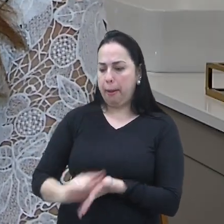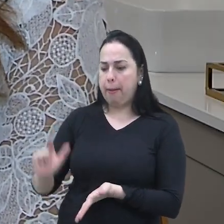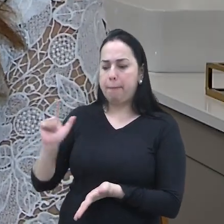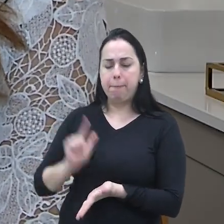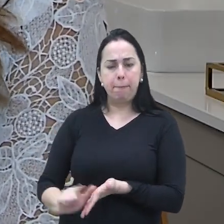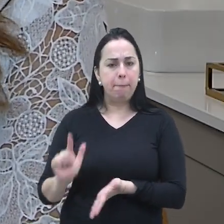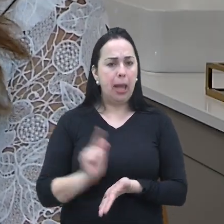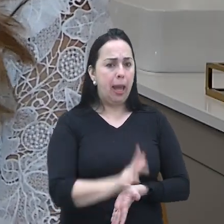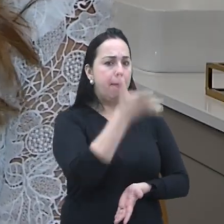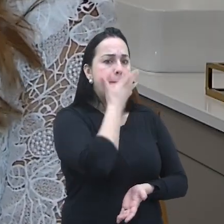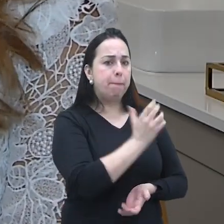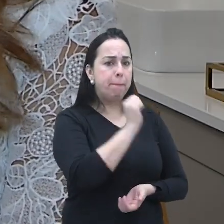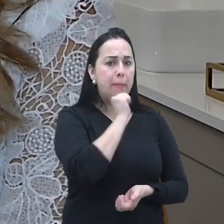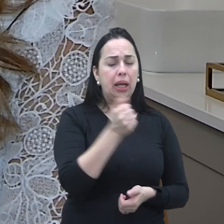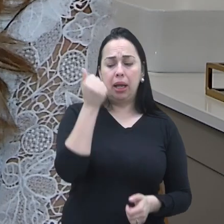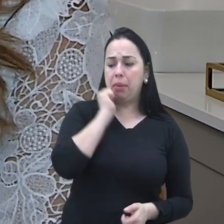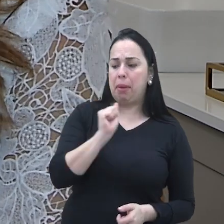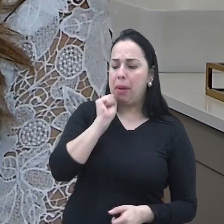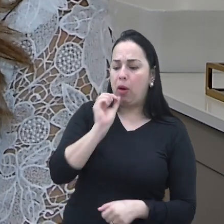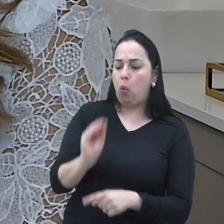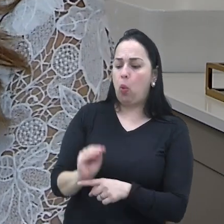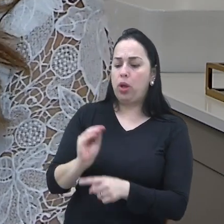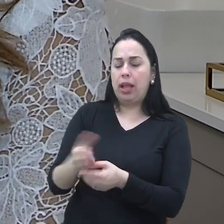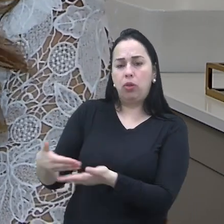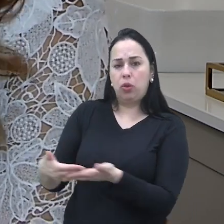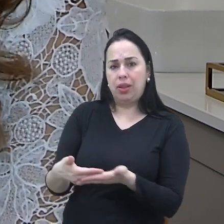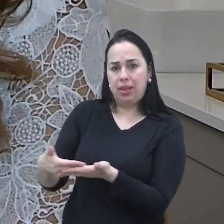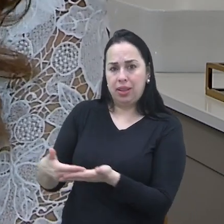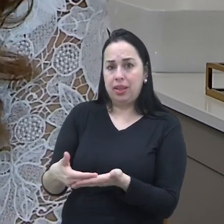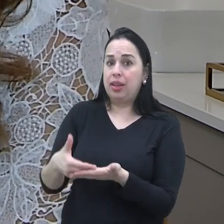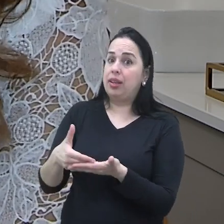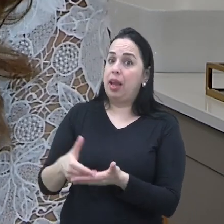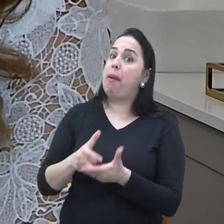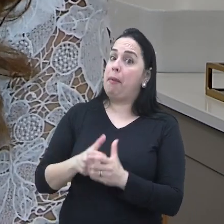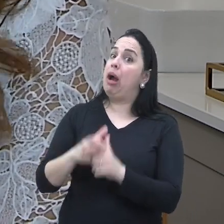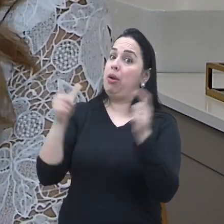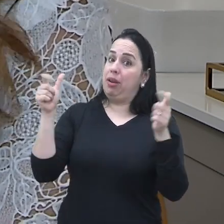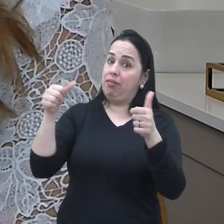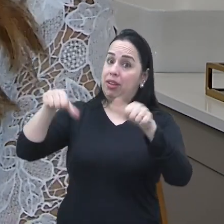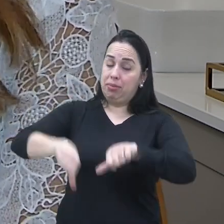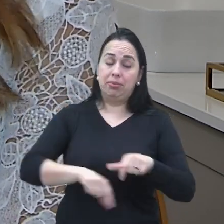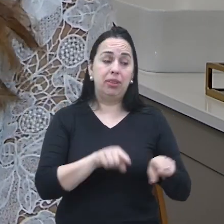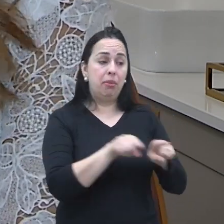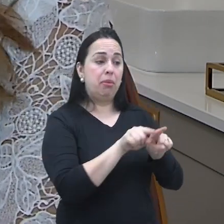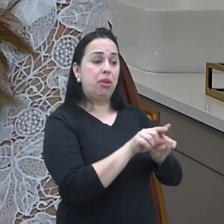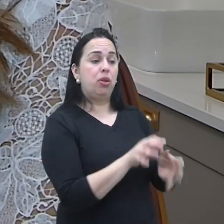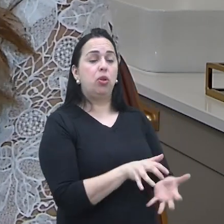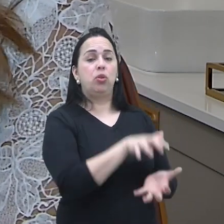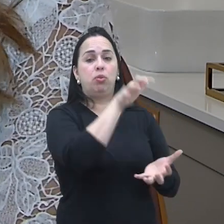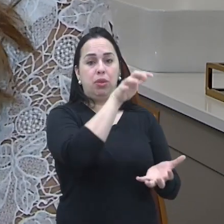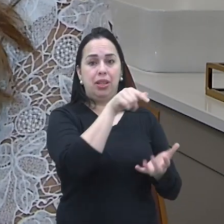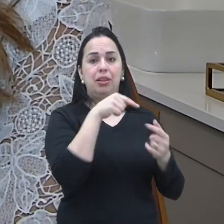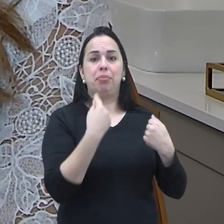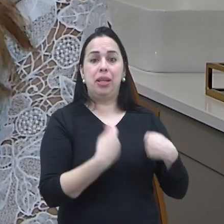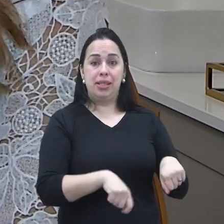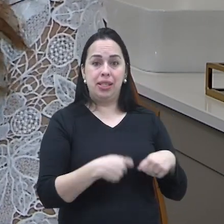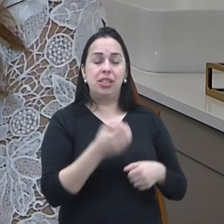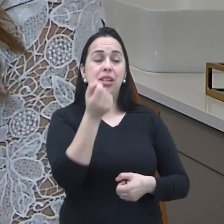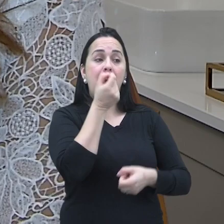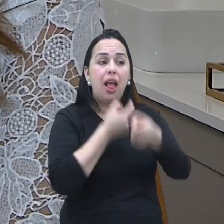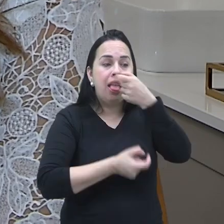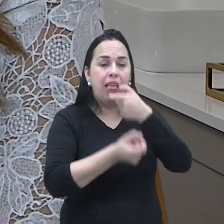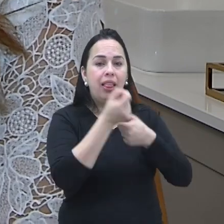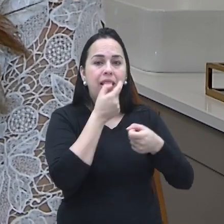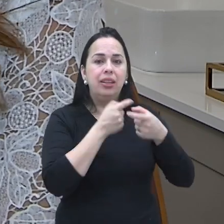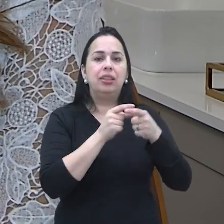mesmo, né? Os pais com as crianças pequenas, os bebês, que é um grupo que às vezes acaba piorando muito, os idosos, então vão precisar de